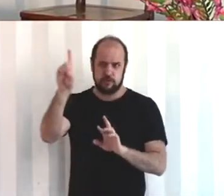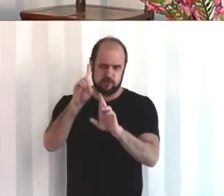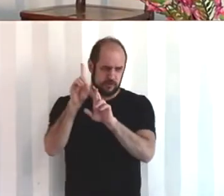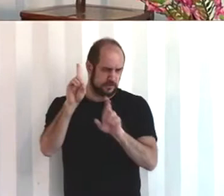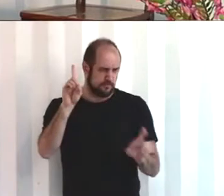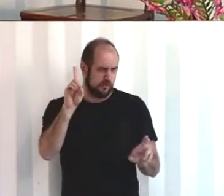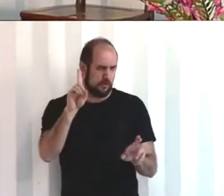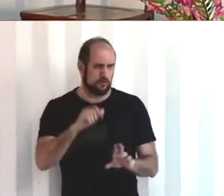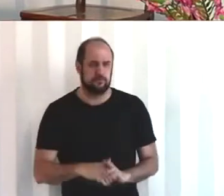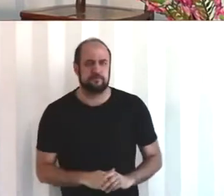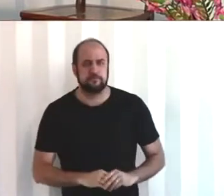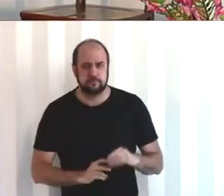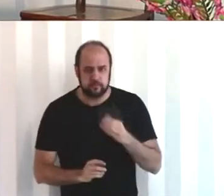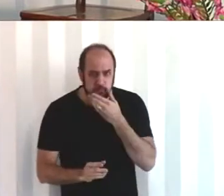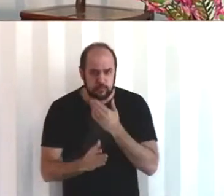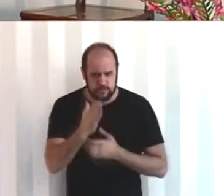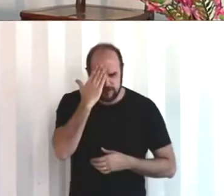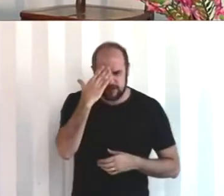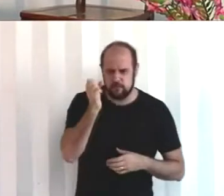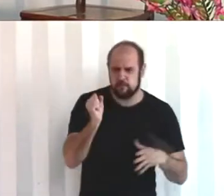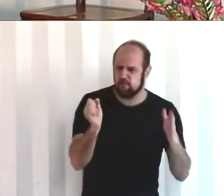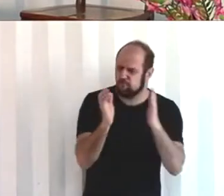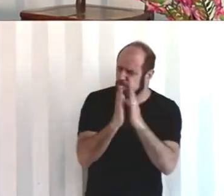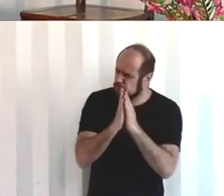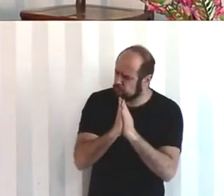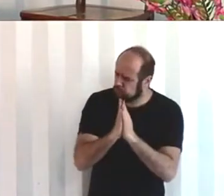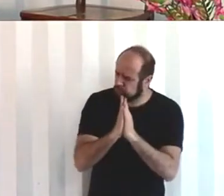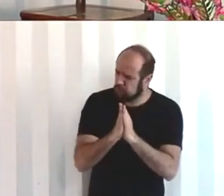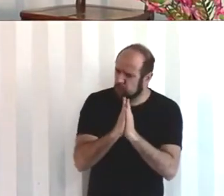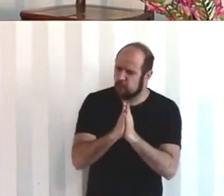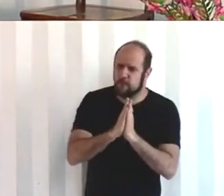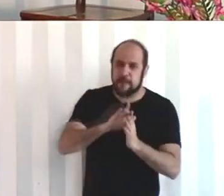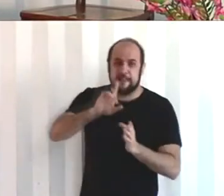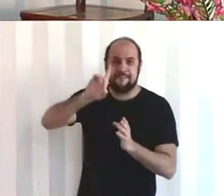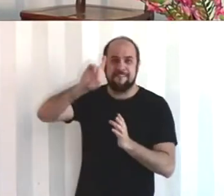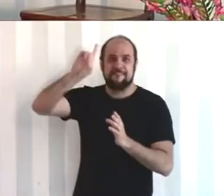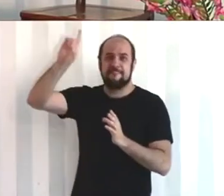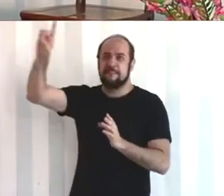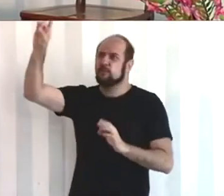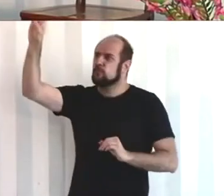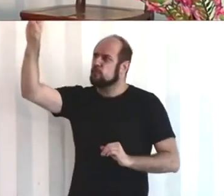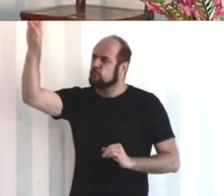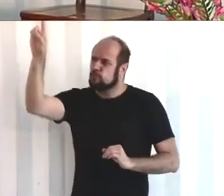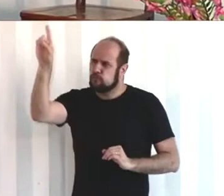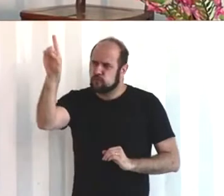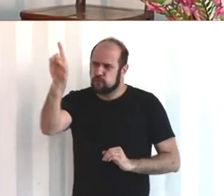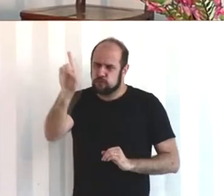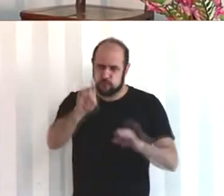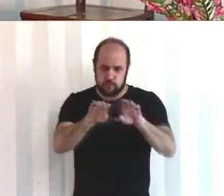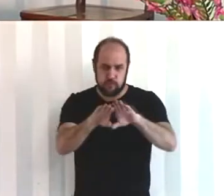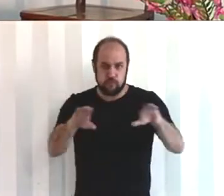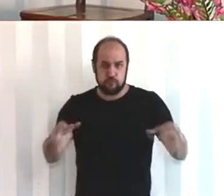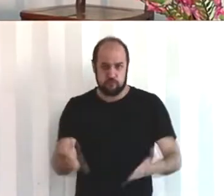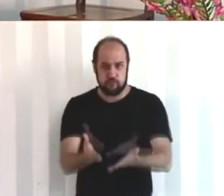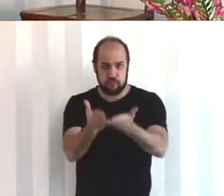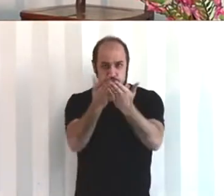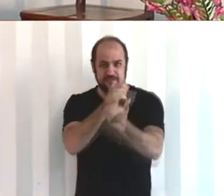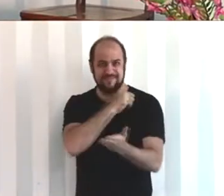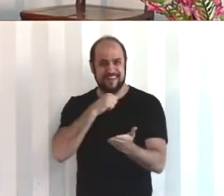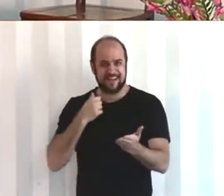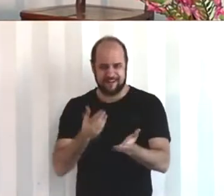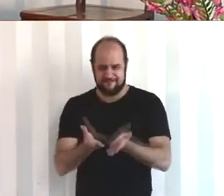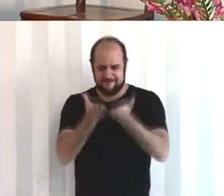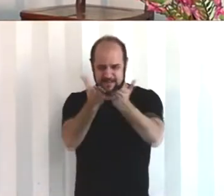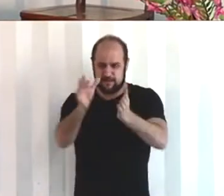Tendo Salomão acabado de orar, desceu fogo do céu e consumiu o holocausto e os sacrifícios, e